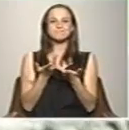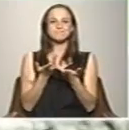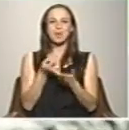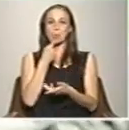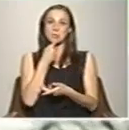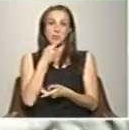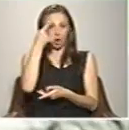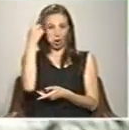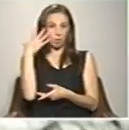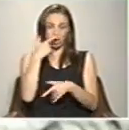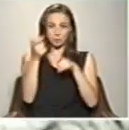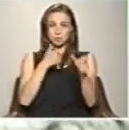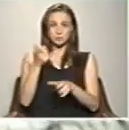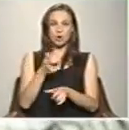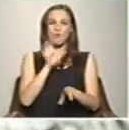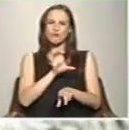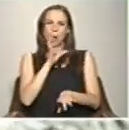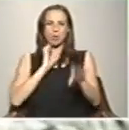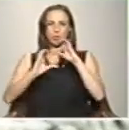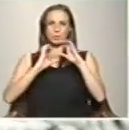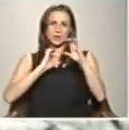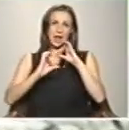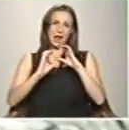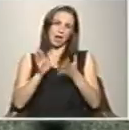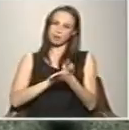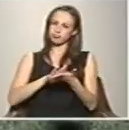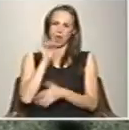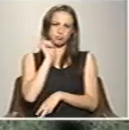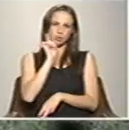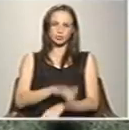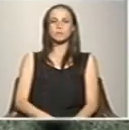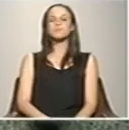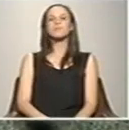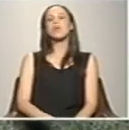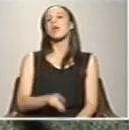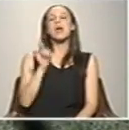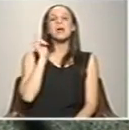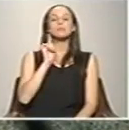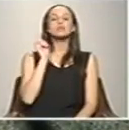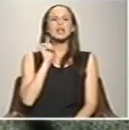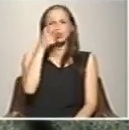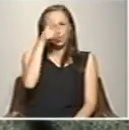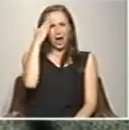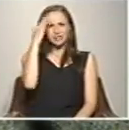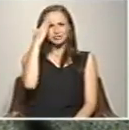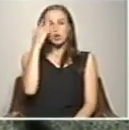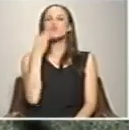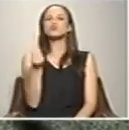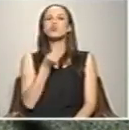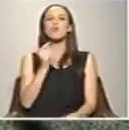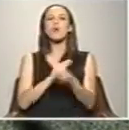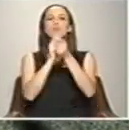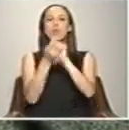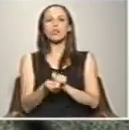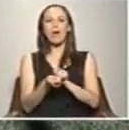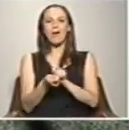entendida pelas pessoas, não é? Portanto, a forma de comunicar acaba por ser essencial. Achas que é importante, no caso dos jovens, mudarem de